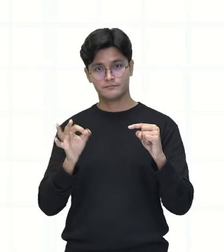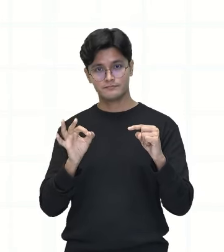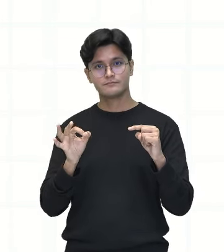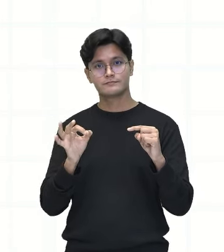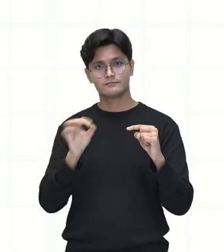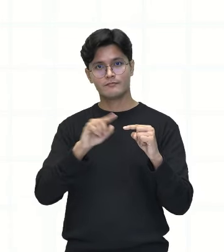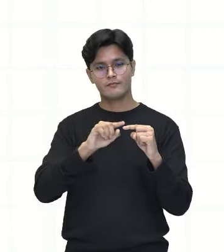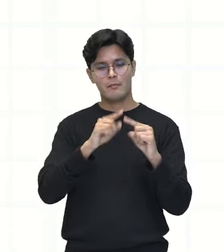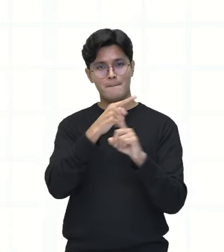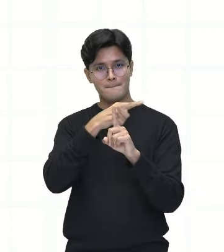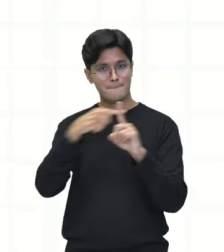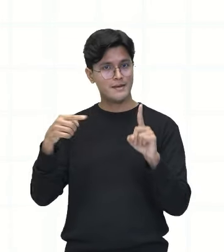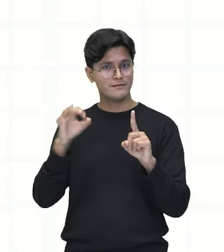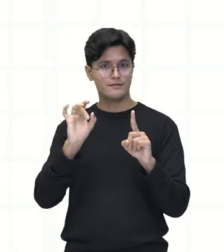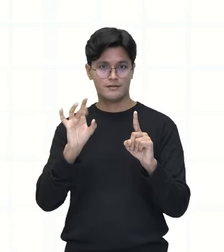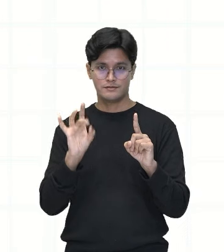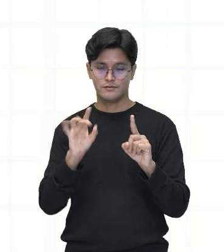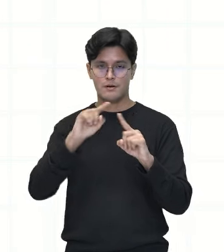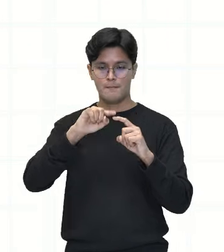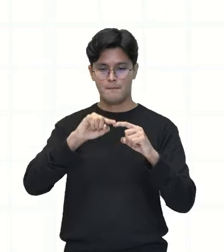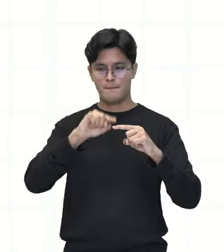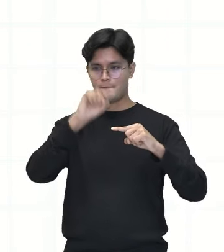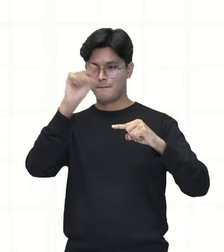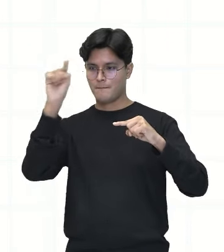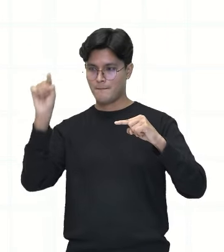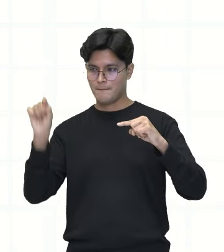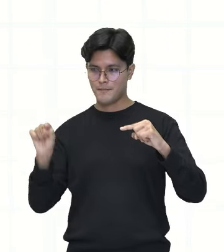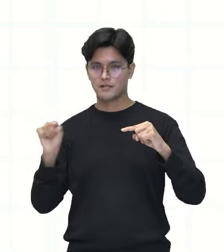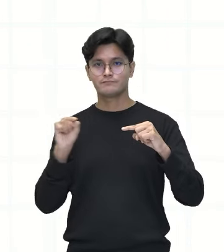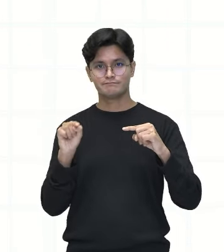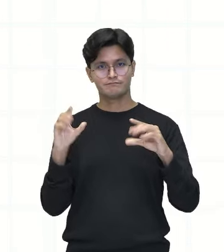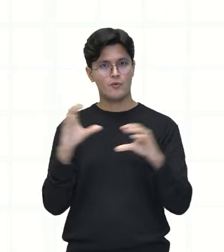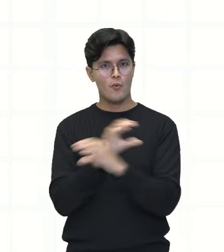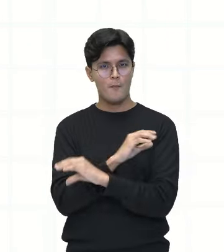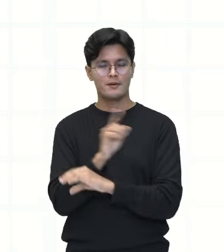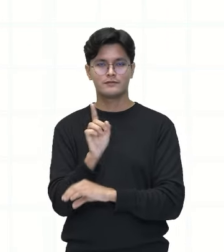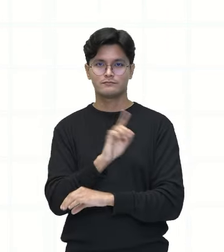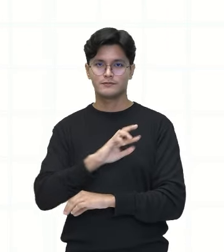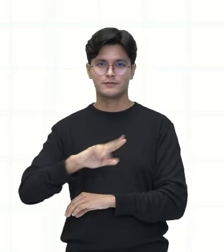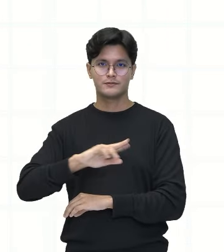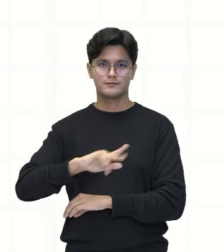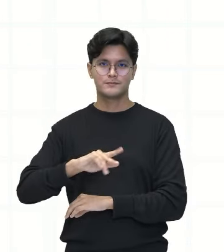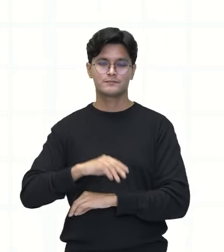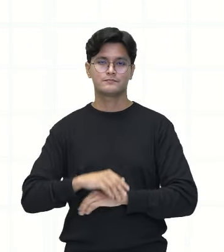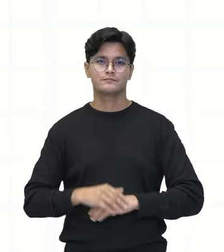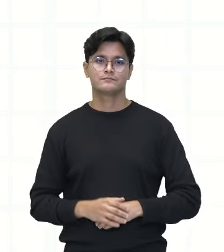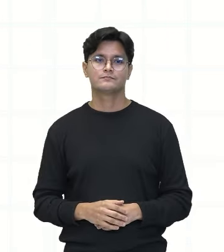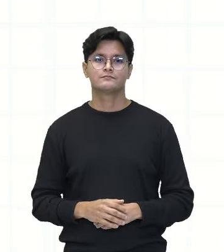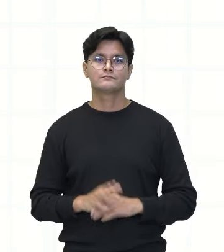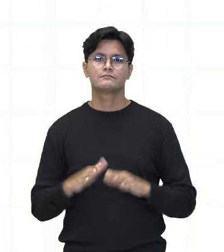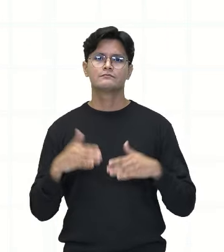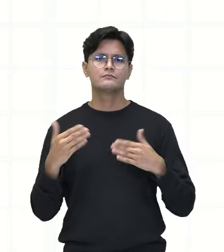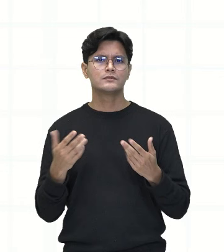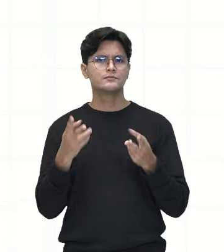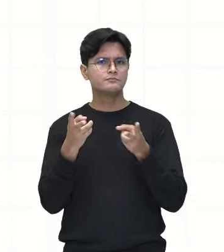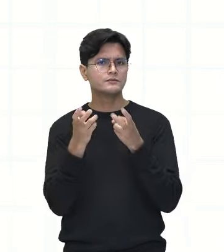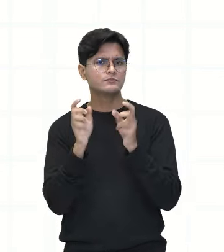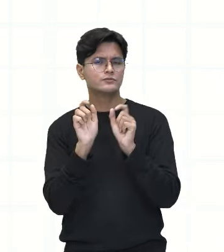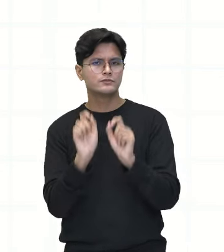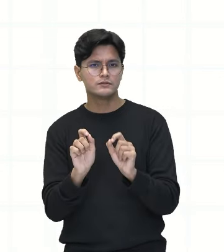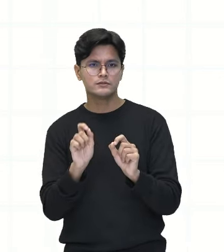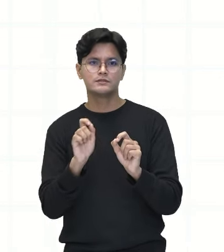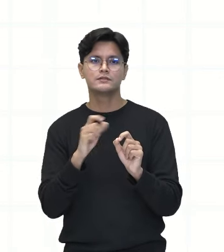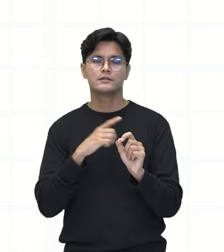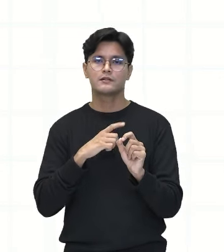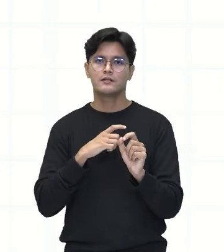pela metade. Está incompleto, ok? Então, vocês podem observar aqui que